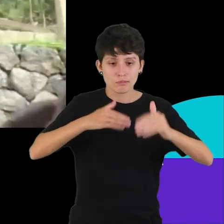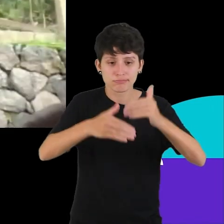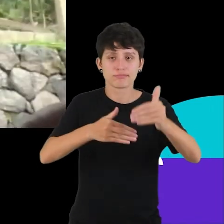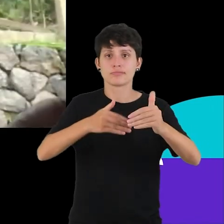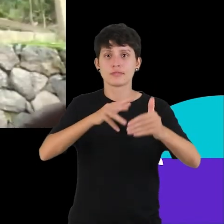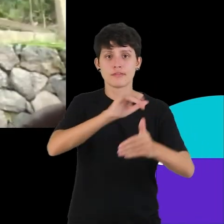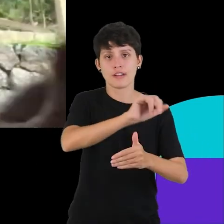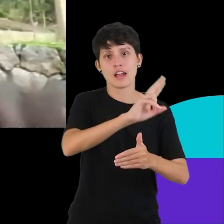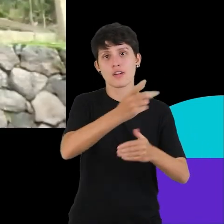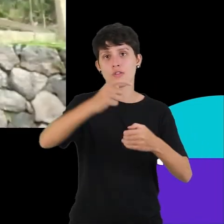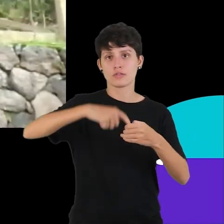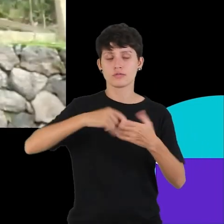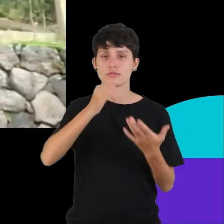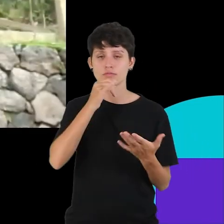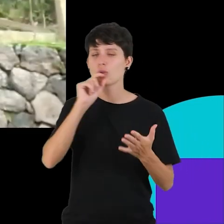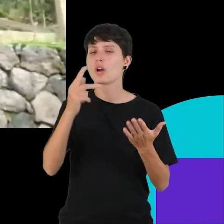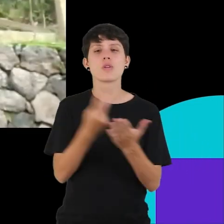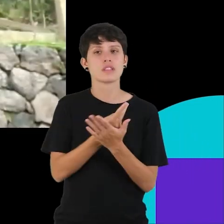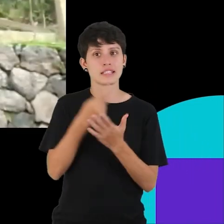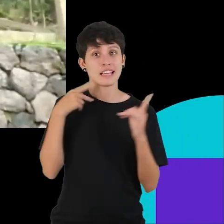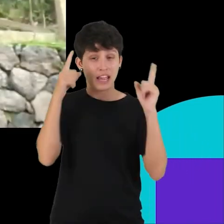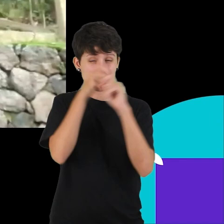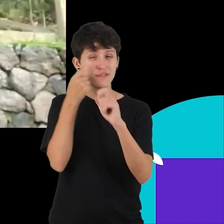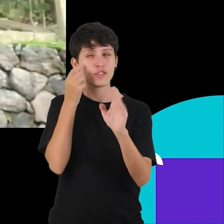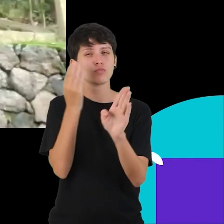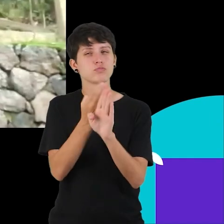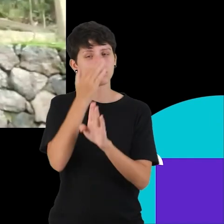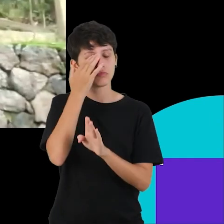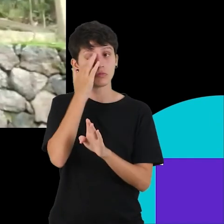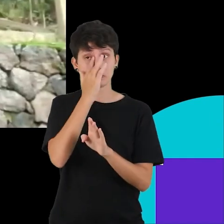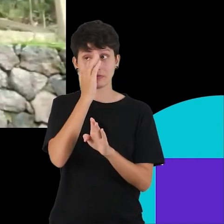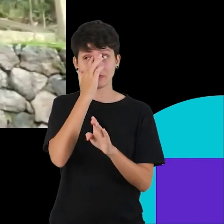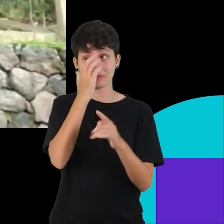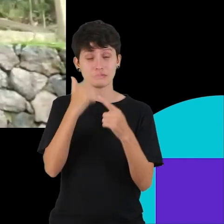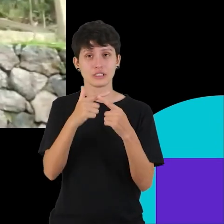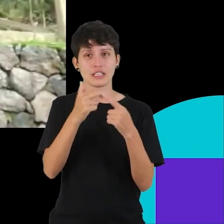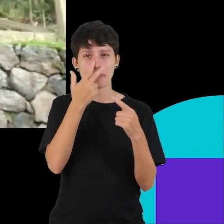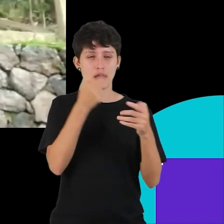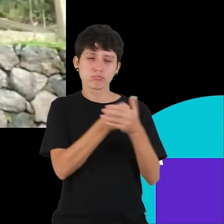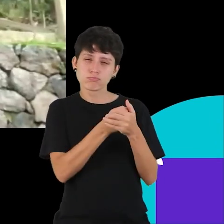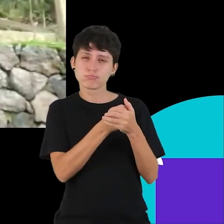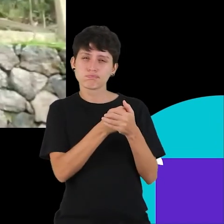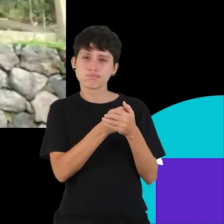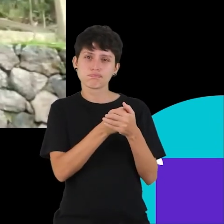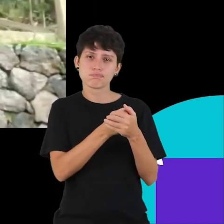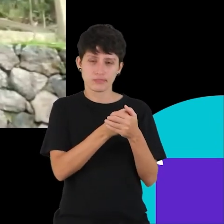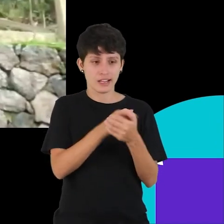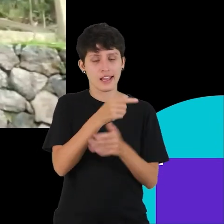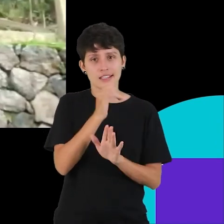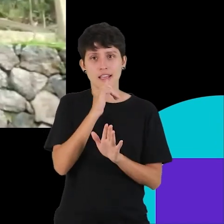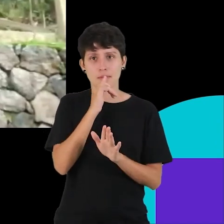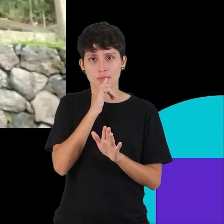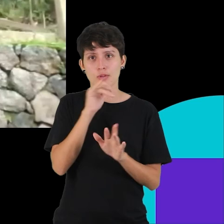típicos de pessoas que sofrem o problema e viu situações de pessoas na mesma situação, só que conseguiram superar o problema e identificou qual foi a estratégia delas,